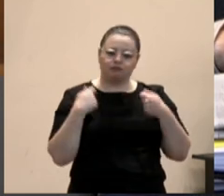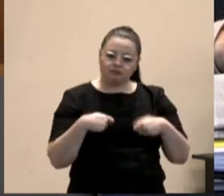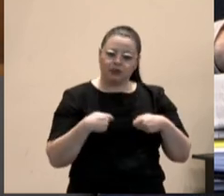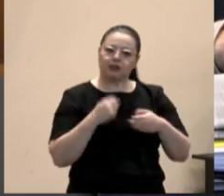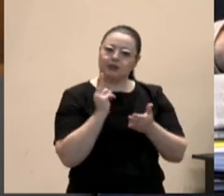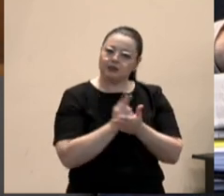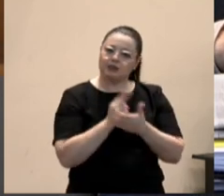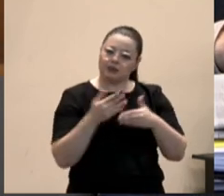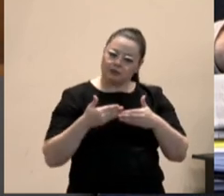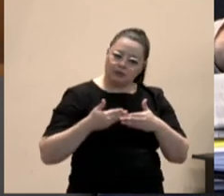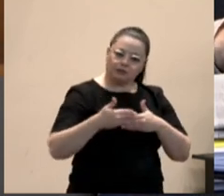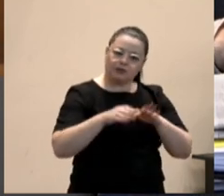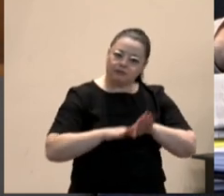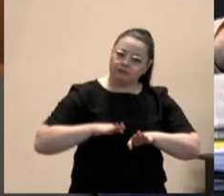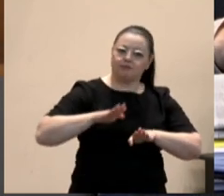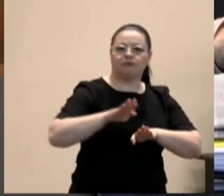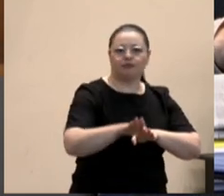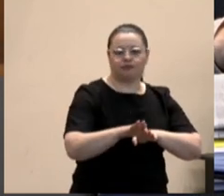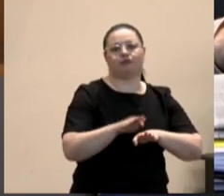Devemos, sim, celebrar